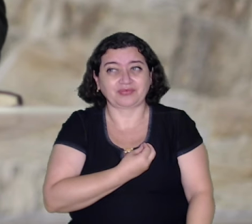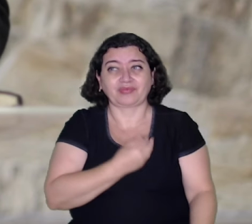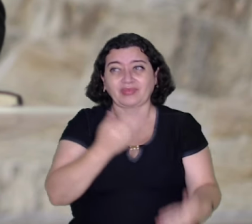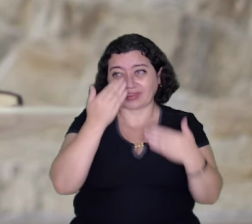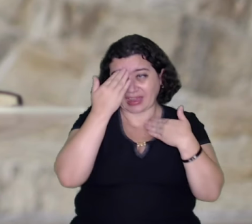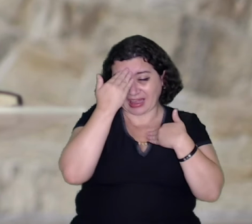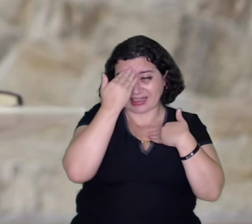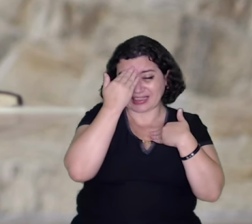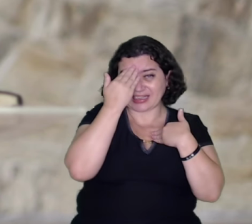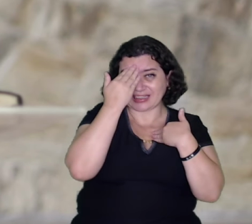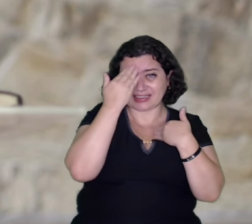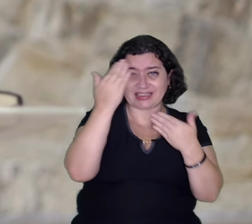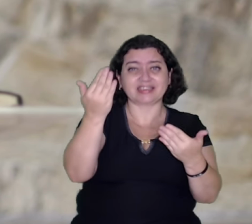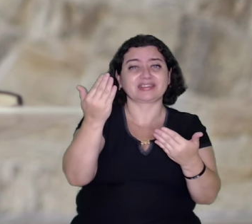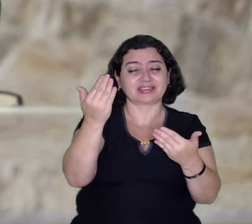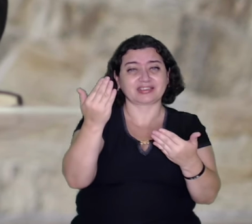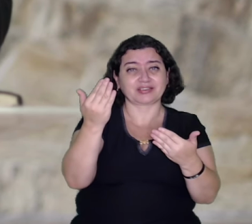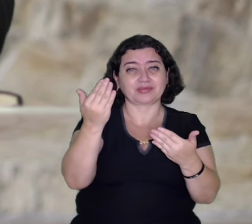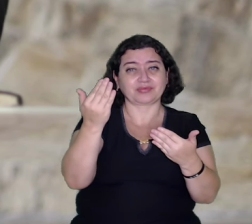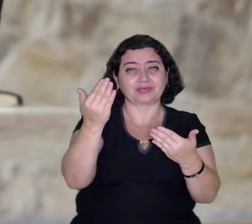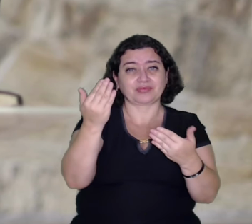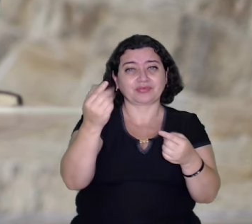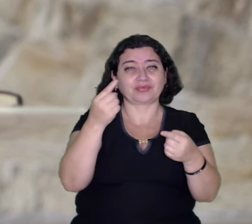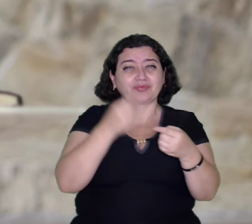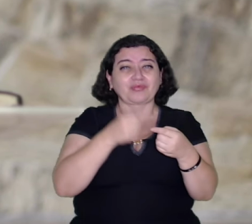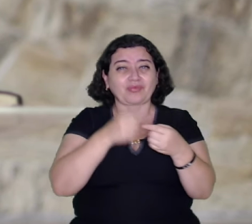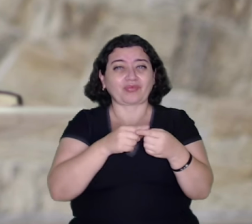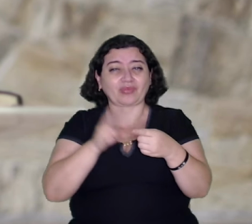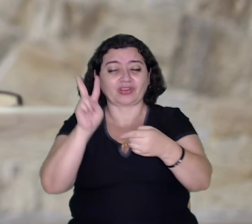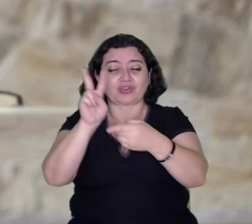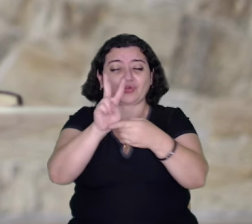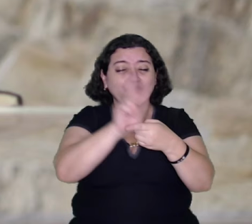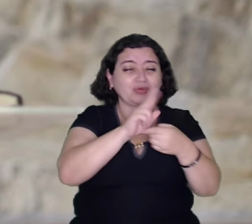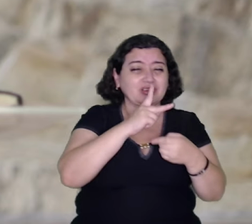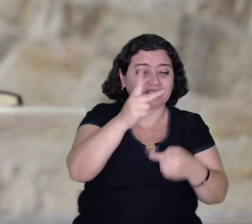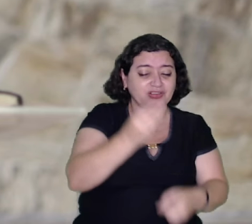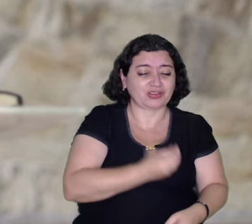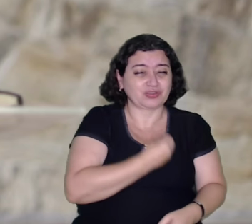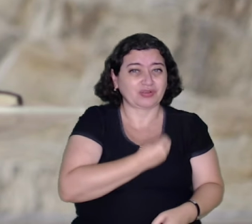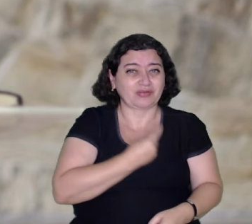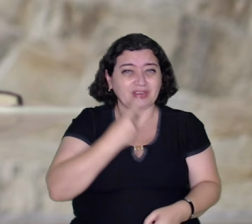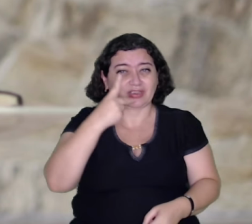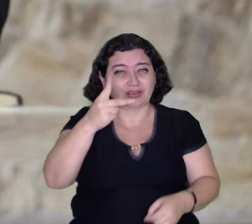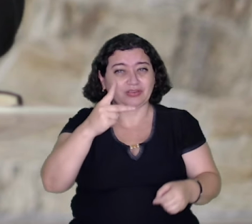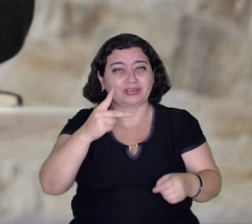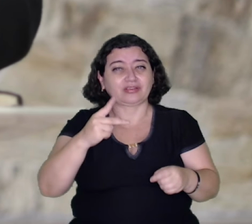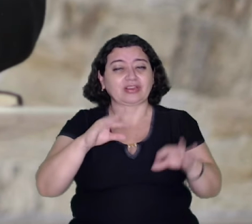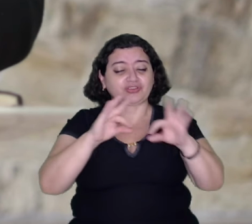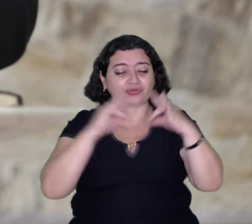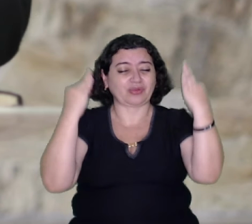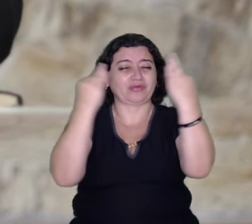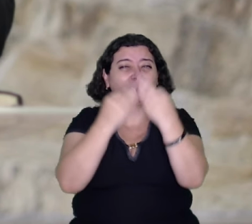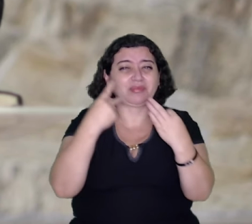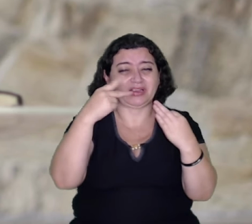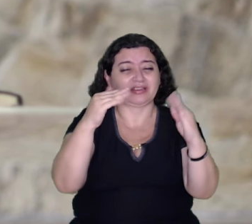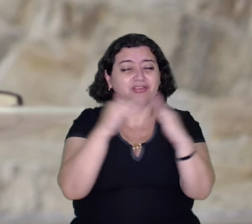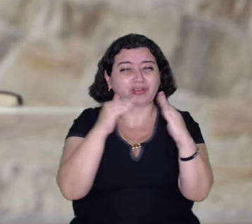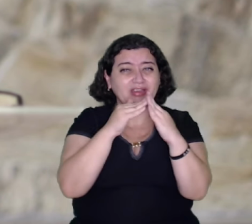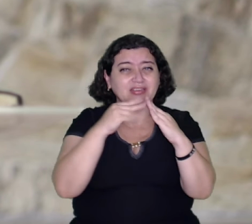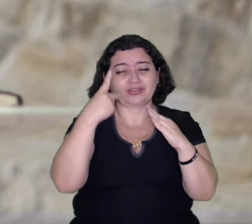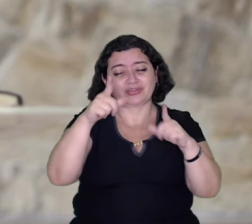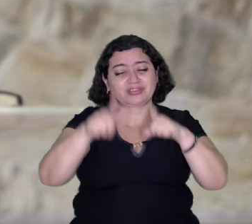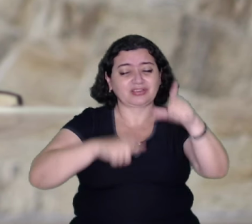Agradeça a Ele por estar cuidando da sua vida, do seu lar, da sua família, do seu trabalho e, acima de tudo,